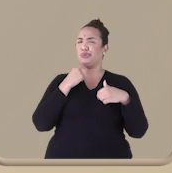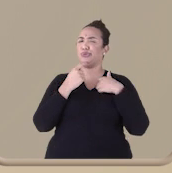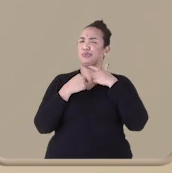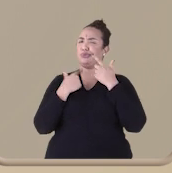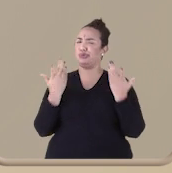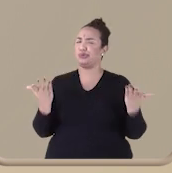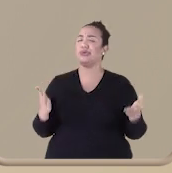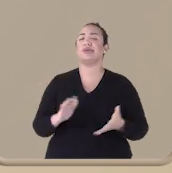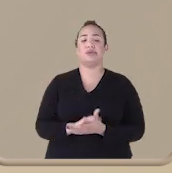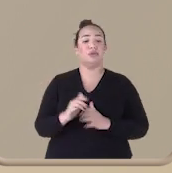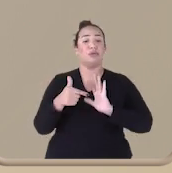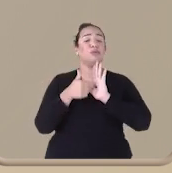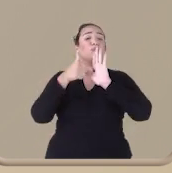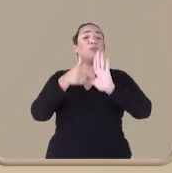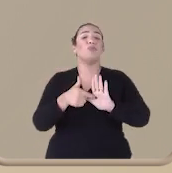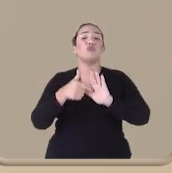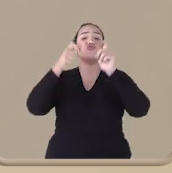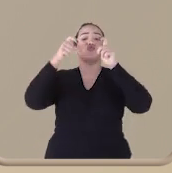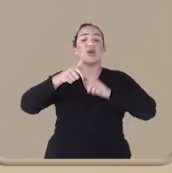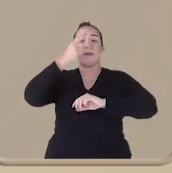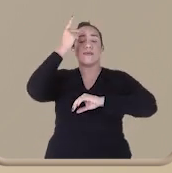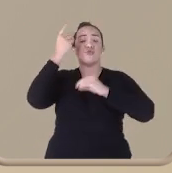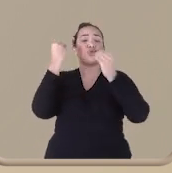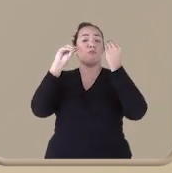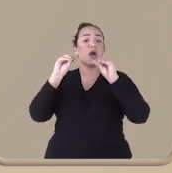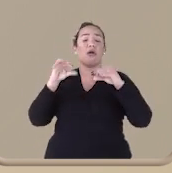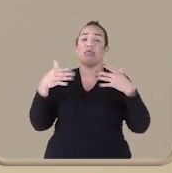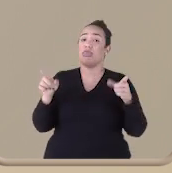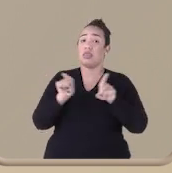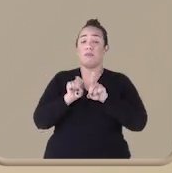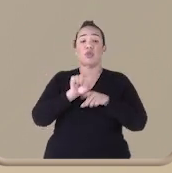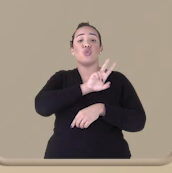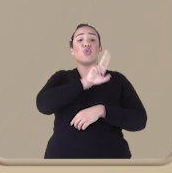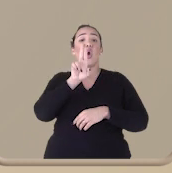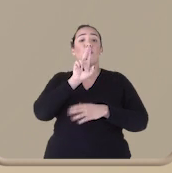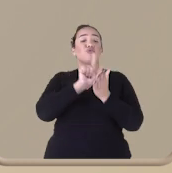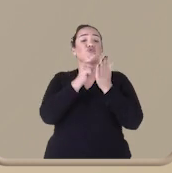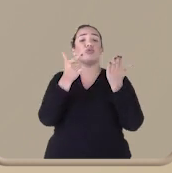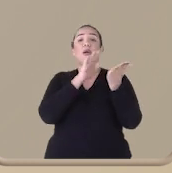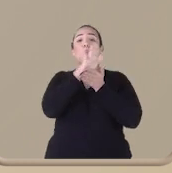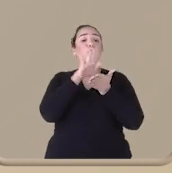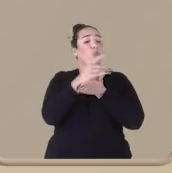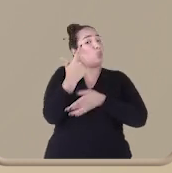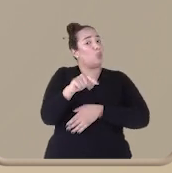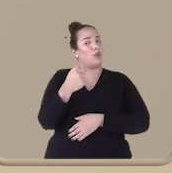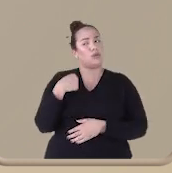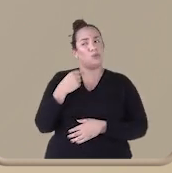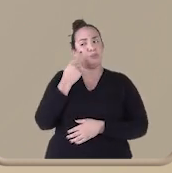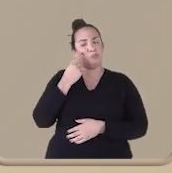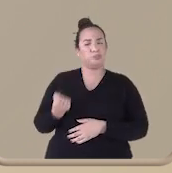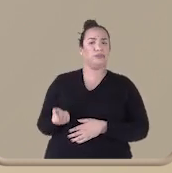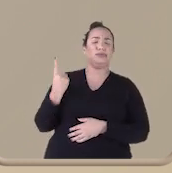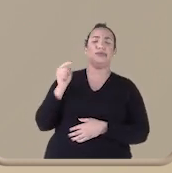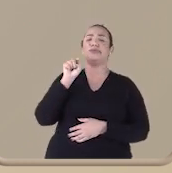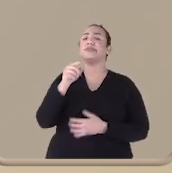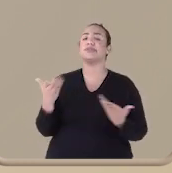bem duvidoso. Além disso, não mostra quais foram as fontes e também não conseguimos identificar o nome do jornal que a publicou. Eu achei